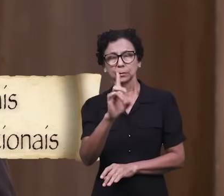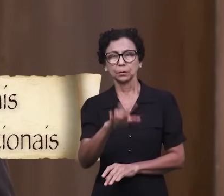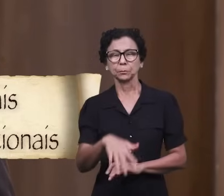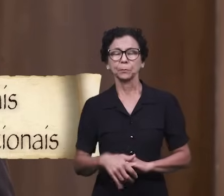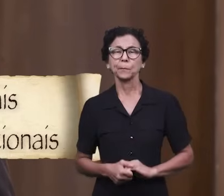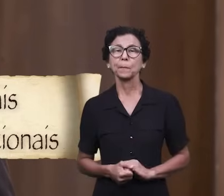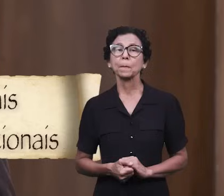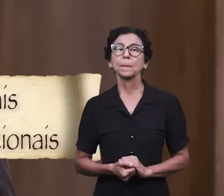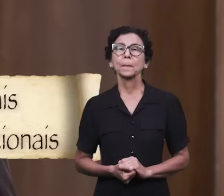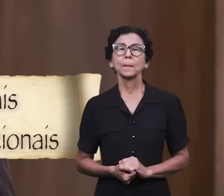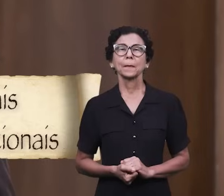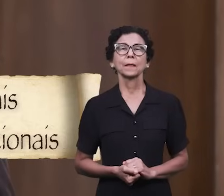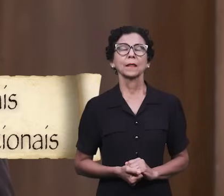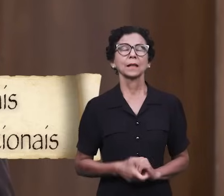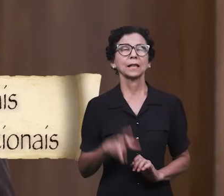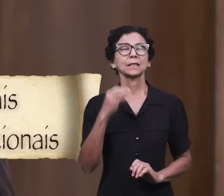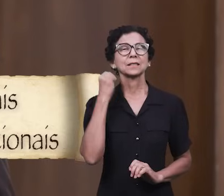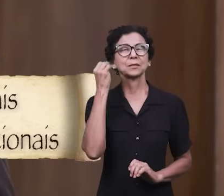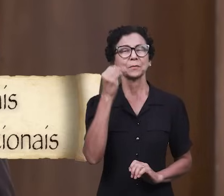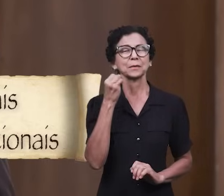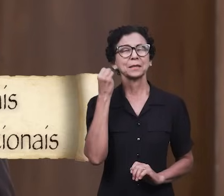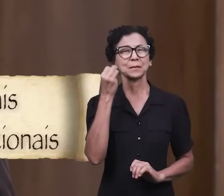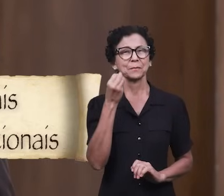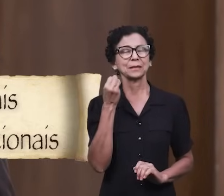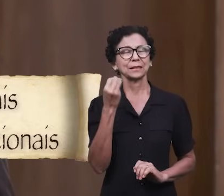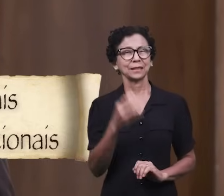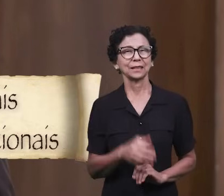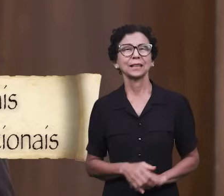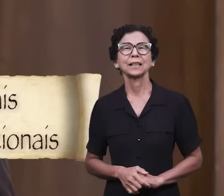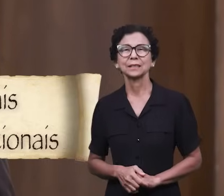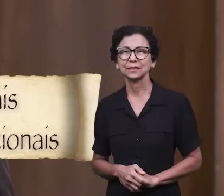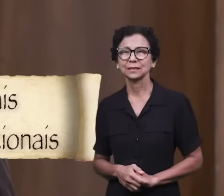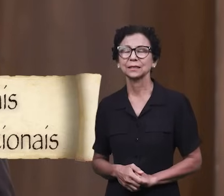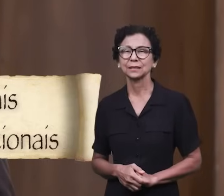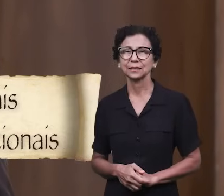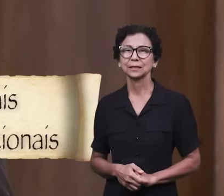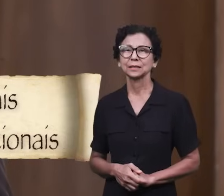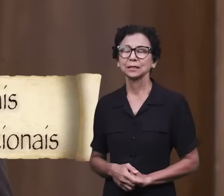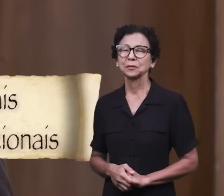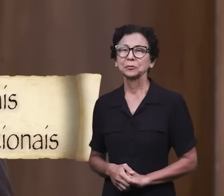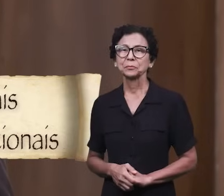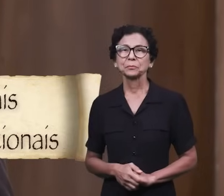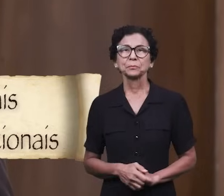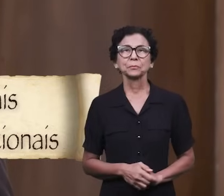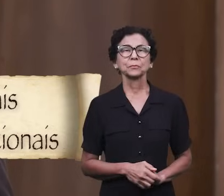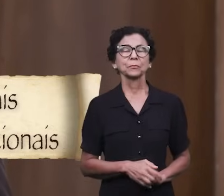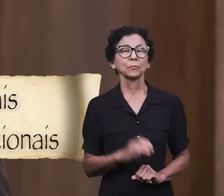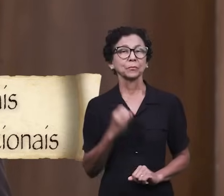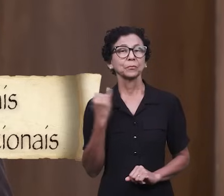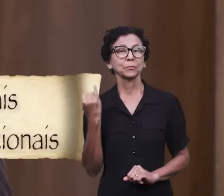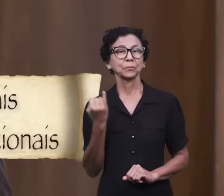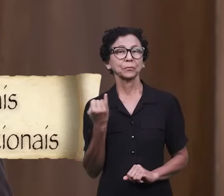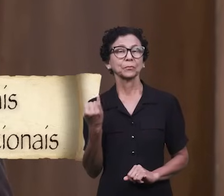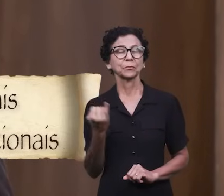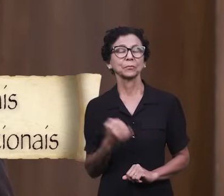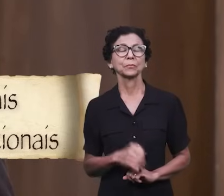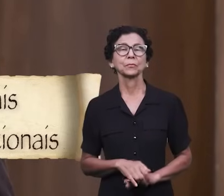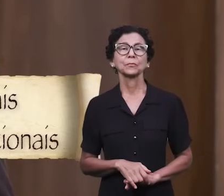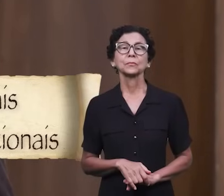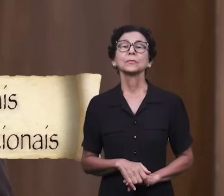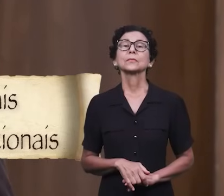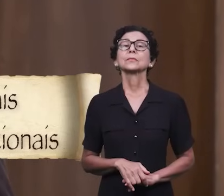é muito mencionada e que vale a pena nós nos determos aqui. Porque nessa